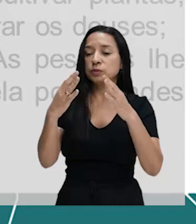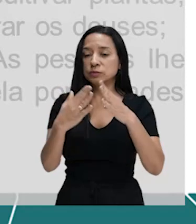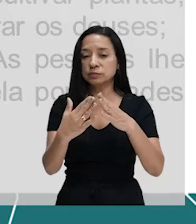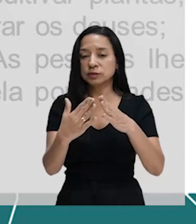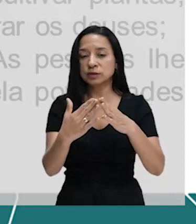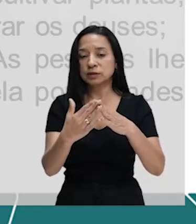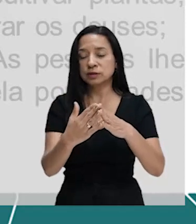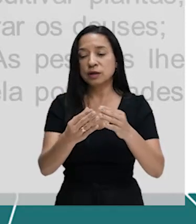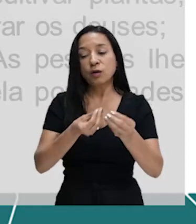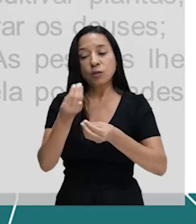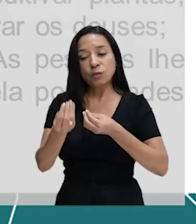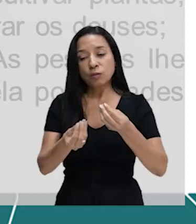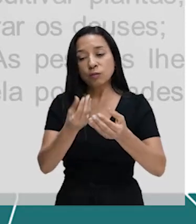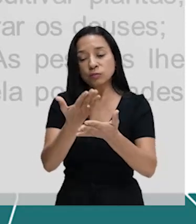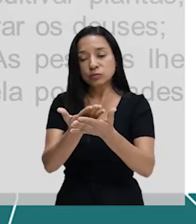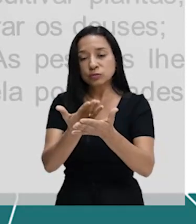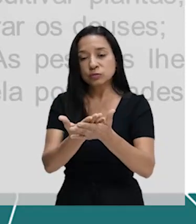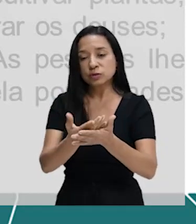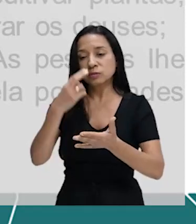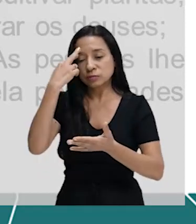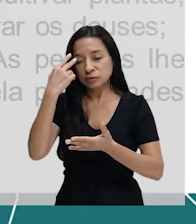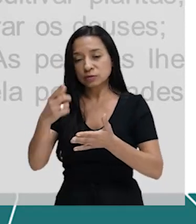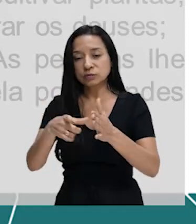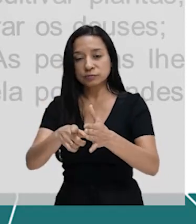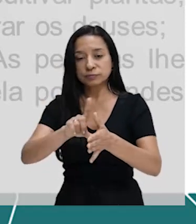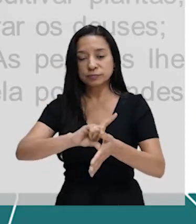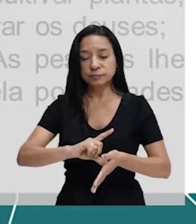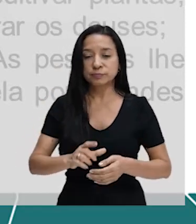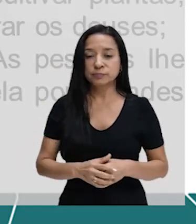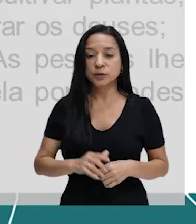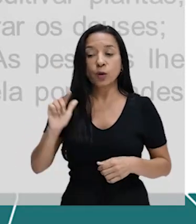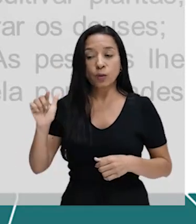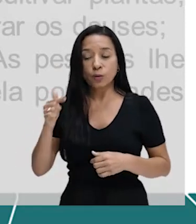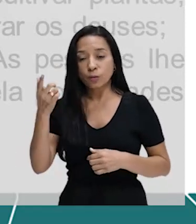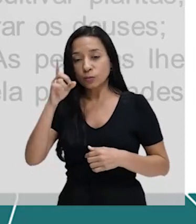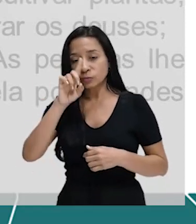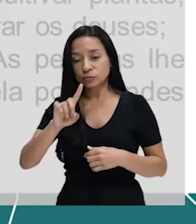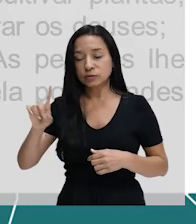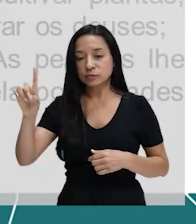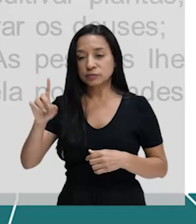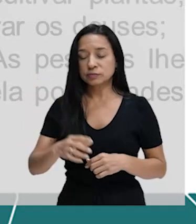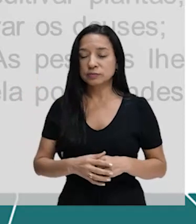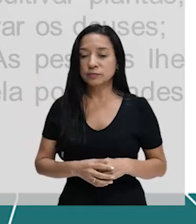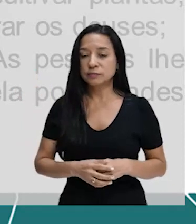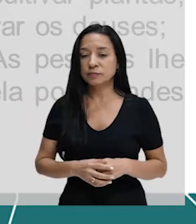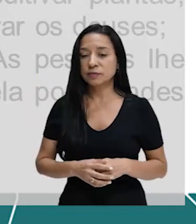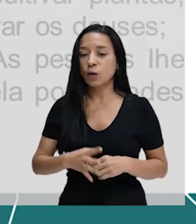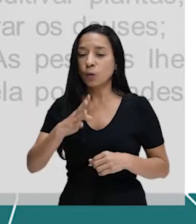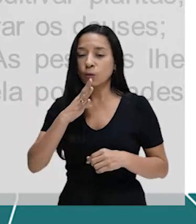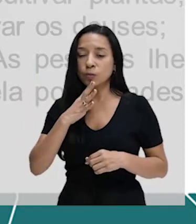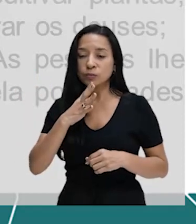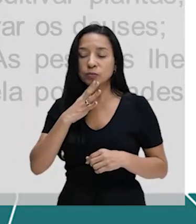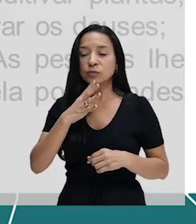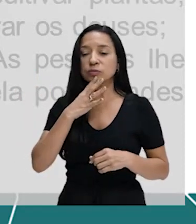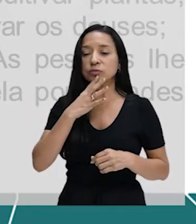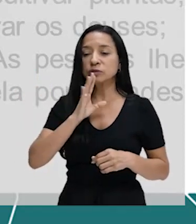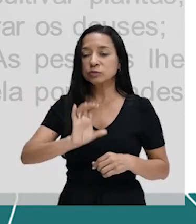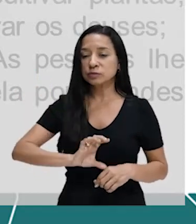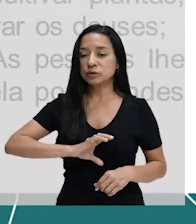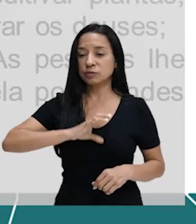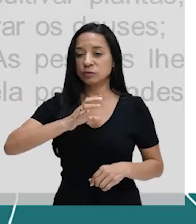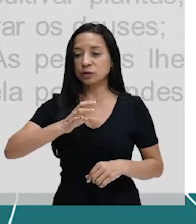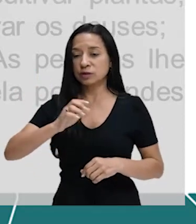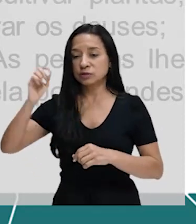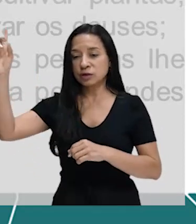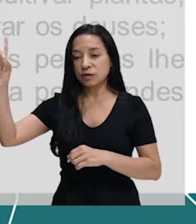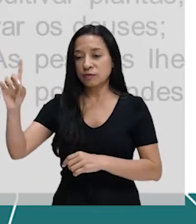história contada anteriormente. Mancocapa, conhecido por sua coragem e enviado à